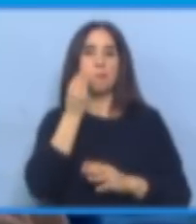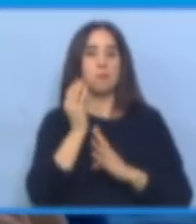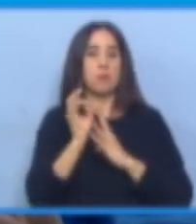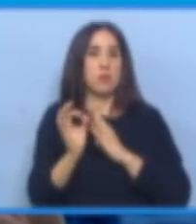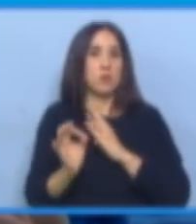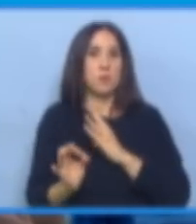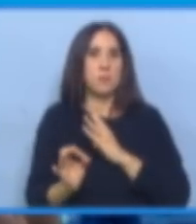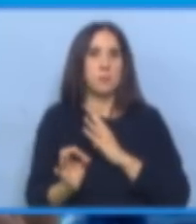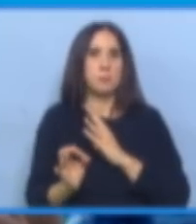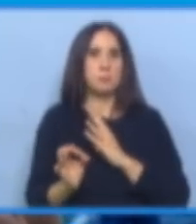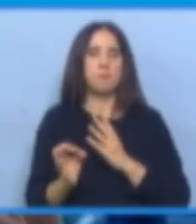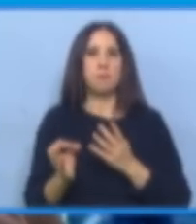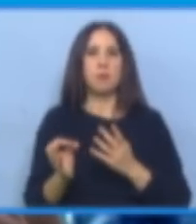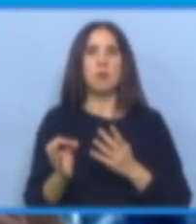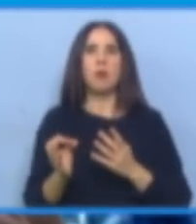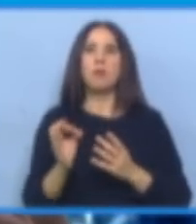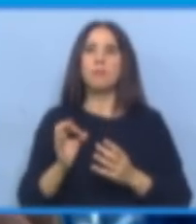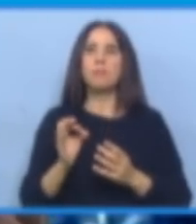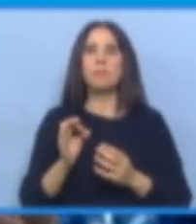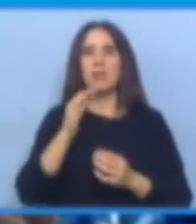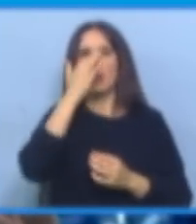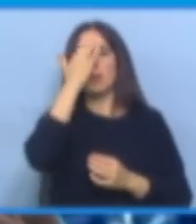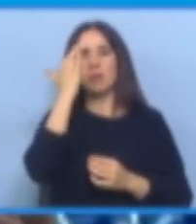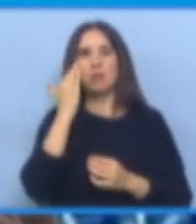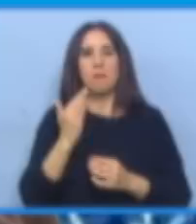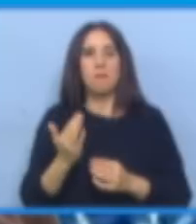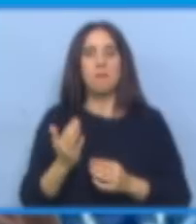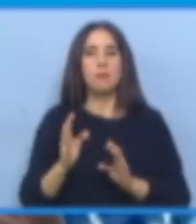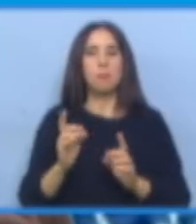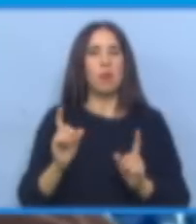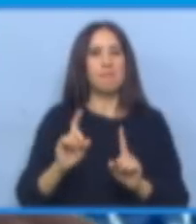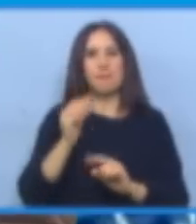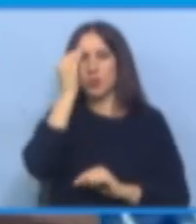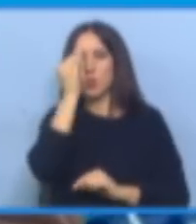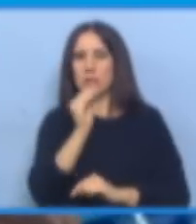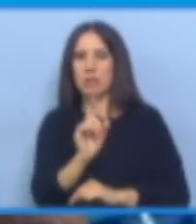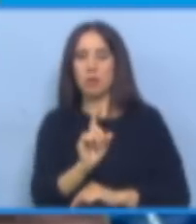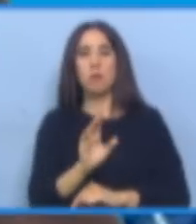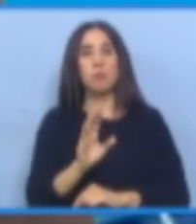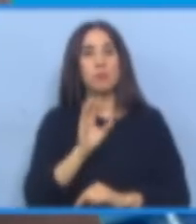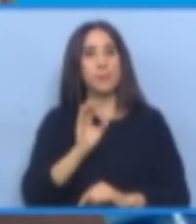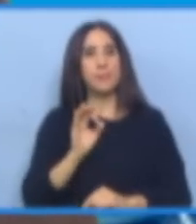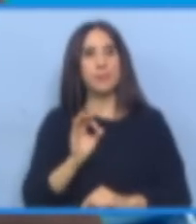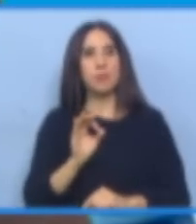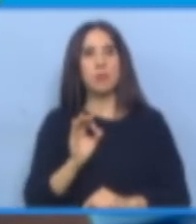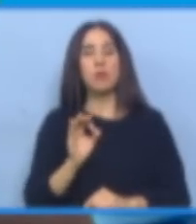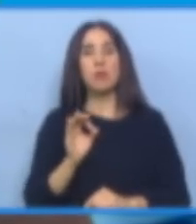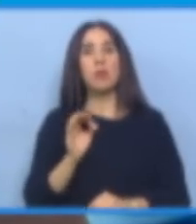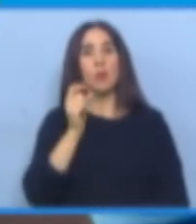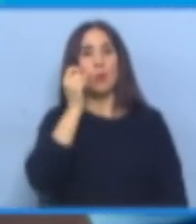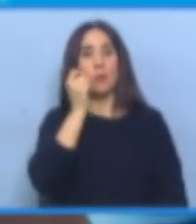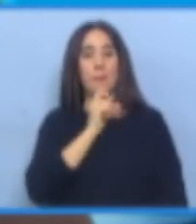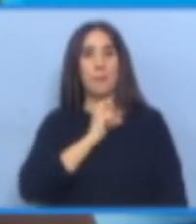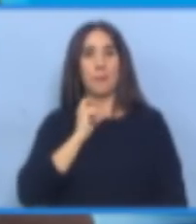características dificilmente superáveis, não é? E, portanto, pode haver um desaconselhamento. Mas é sobretudo no sentido que dizia também o